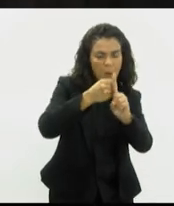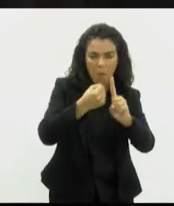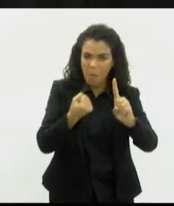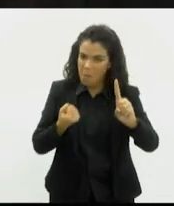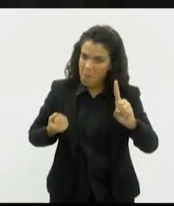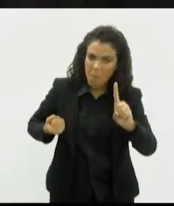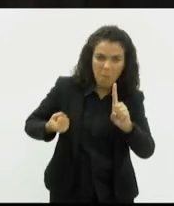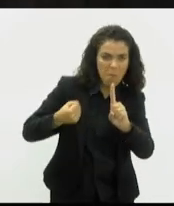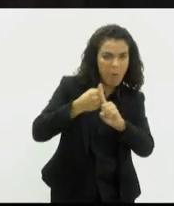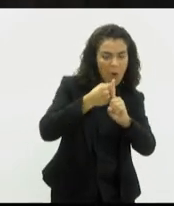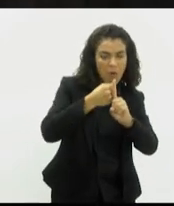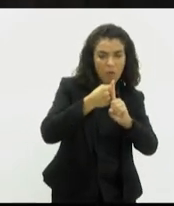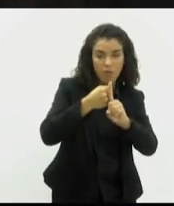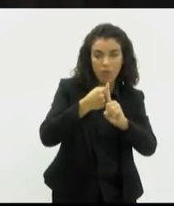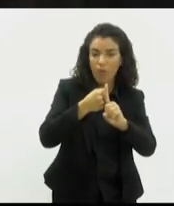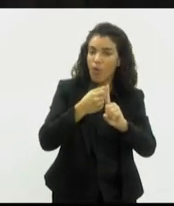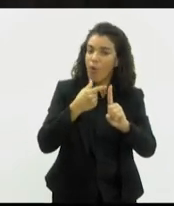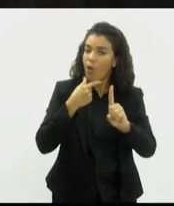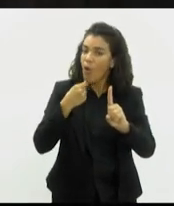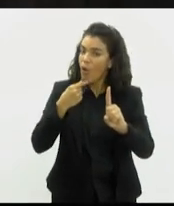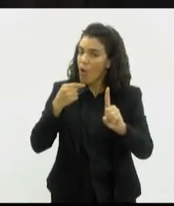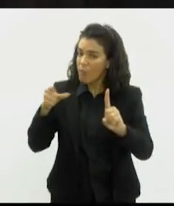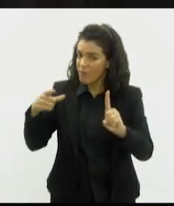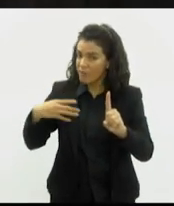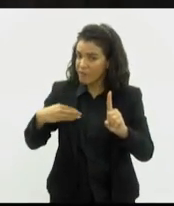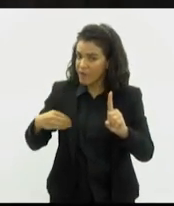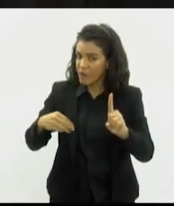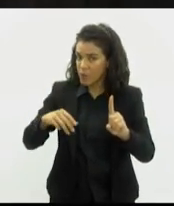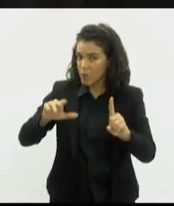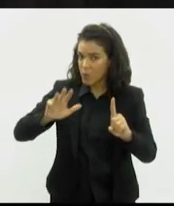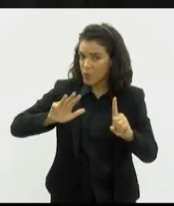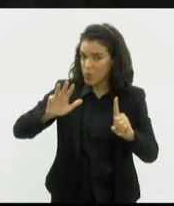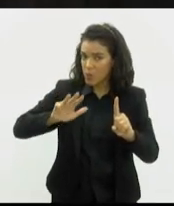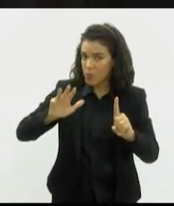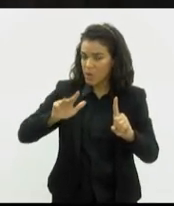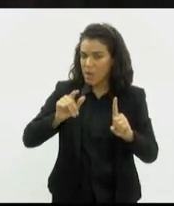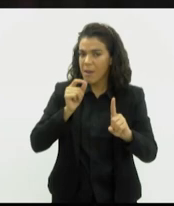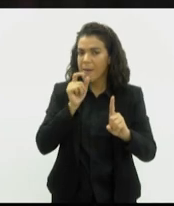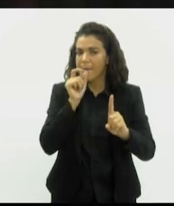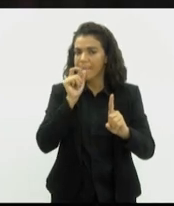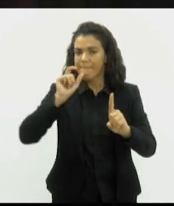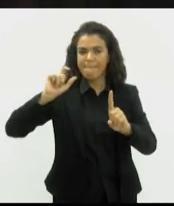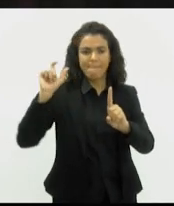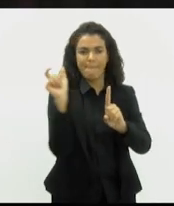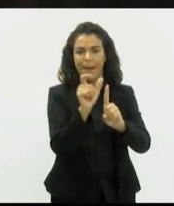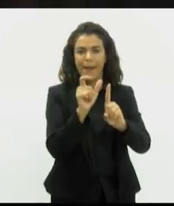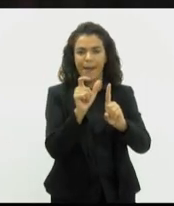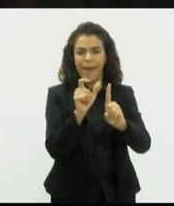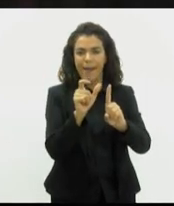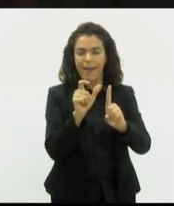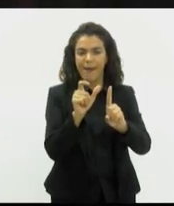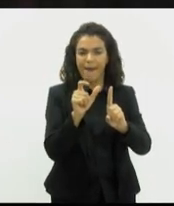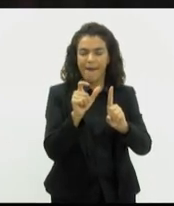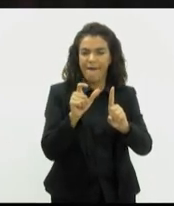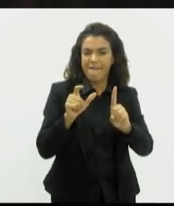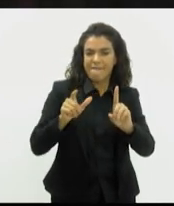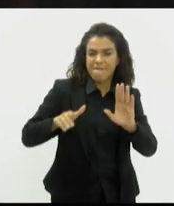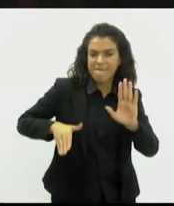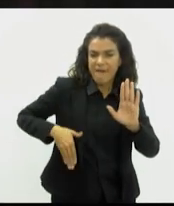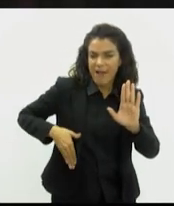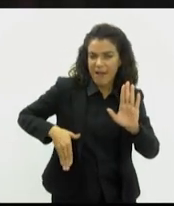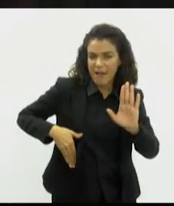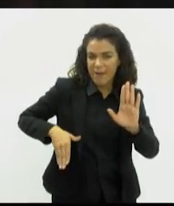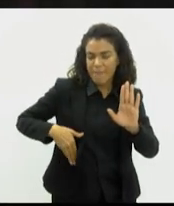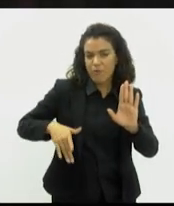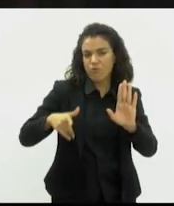barriga pelo filho dele, que, além de xingá-la de vagabunda e pê,